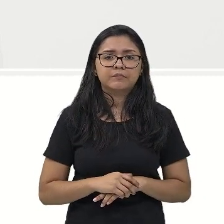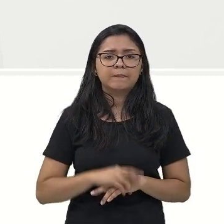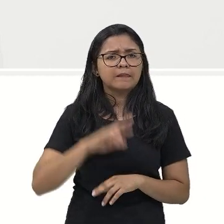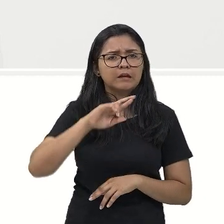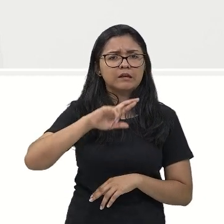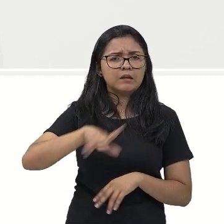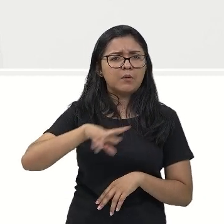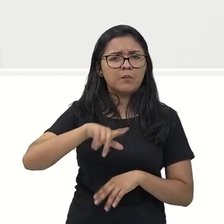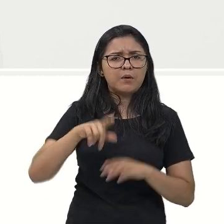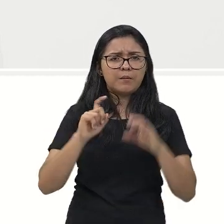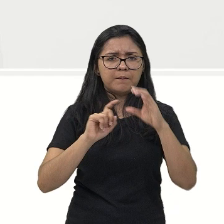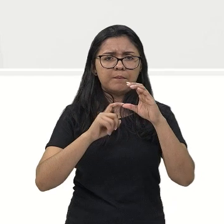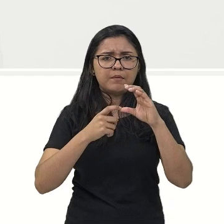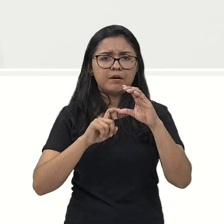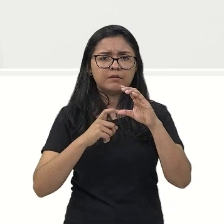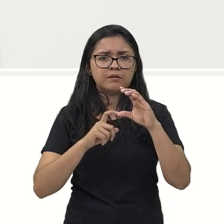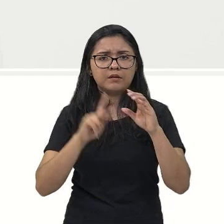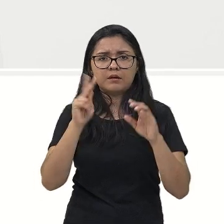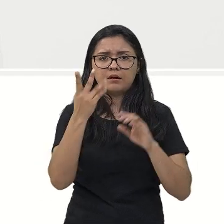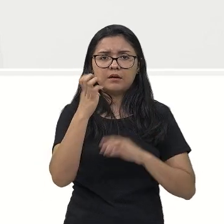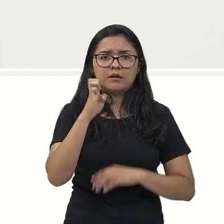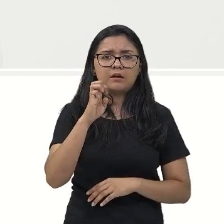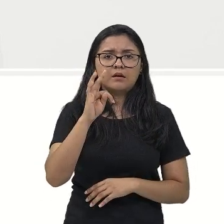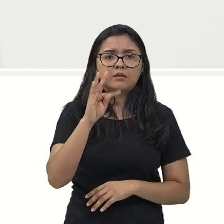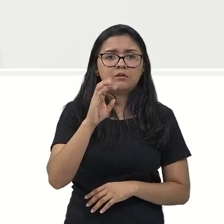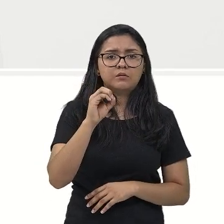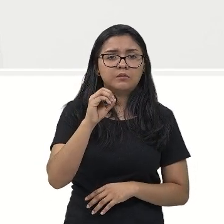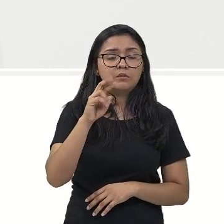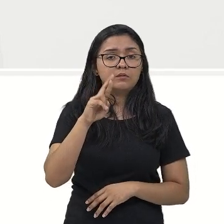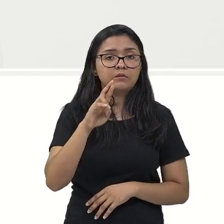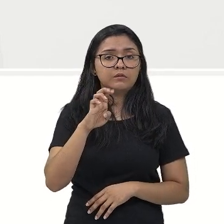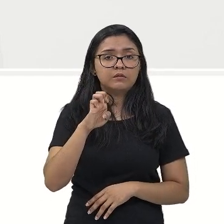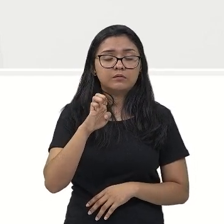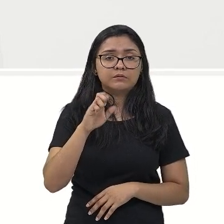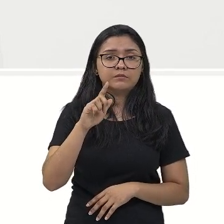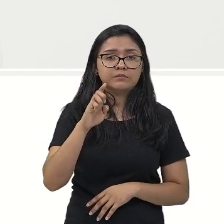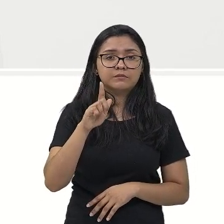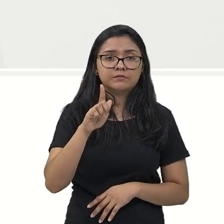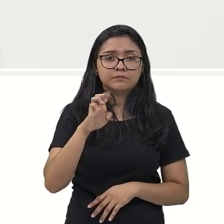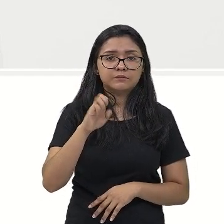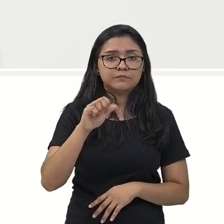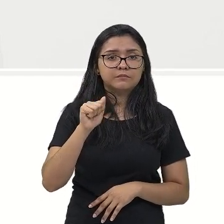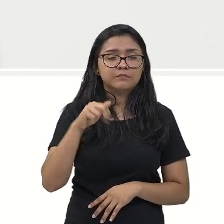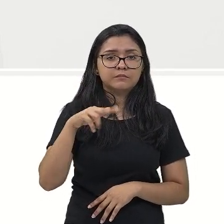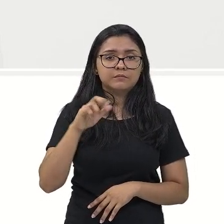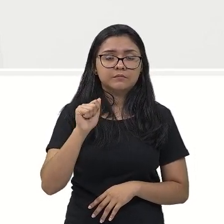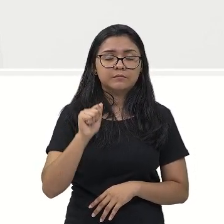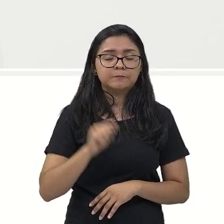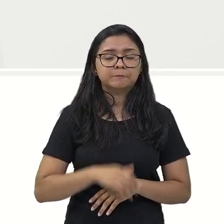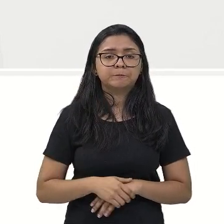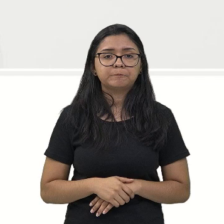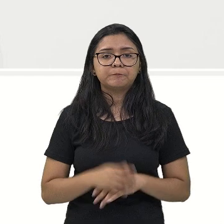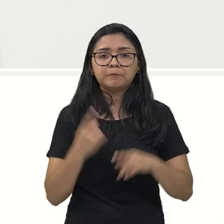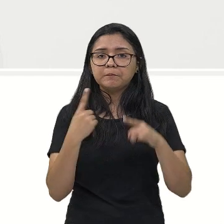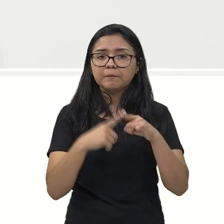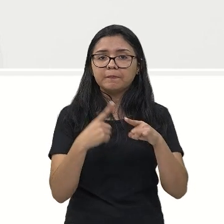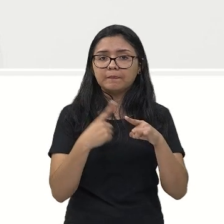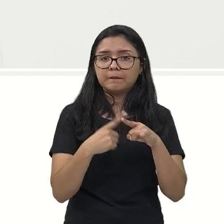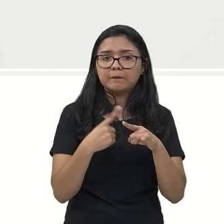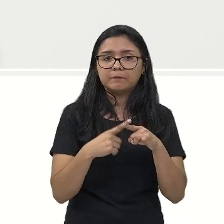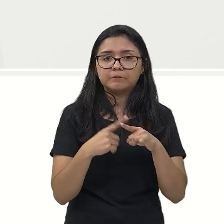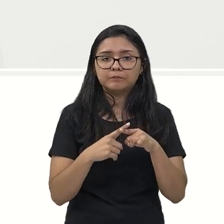heterogênea? Não, não é uma cadeia carbônica heterogênea, porque para ser uma cadeia